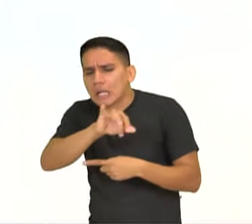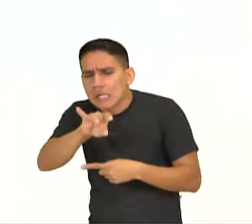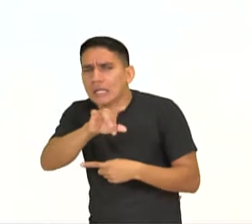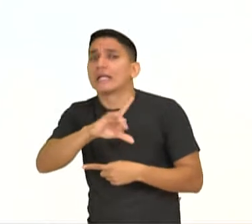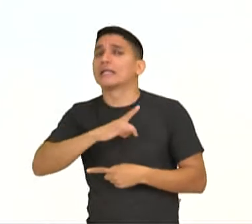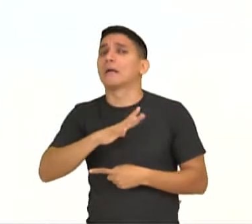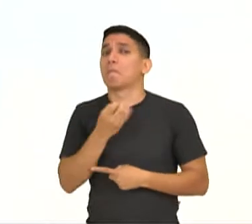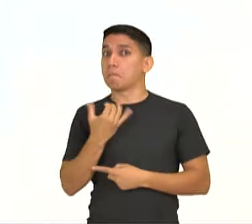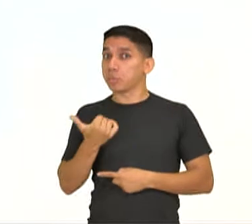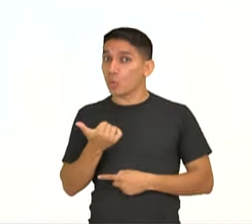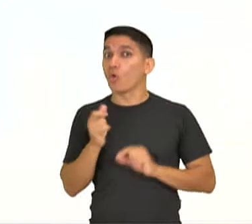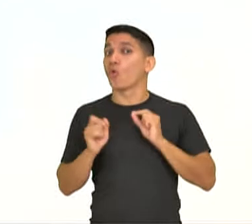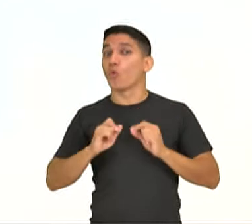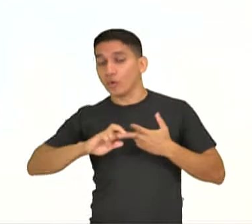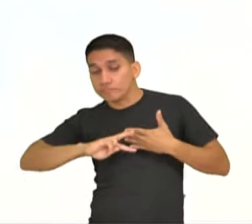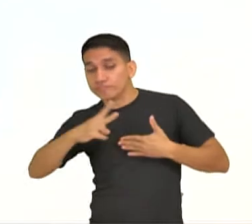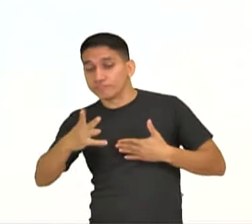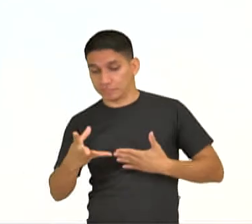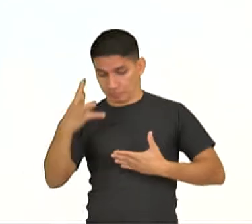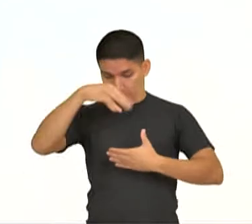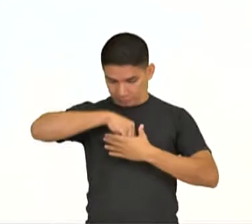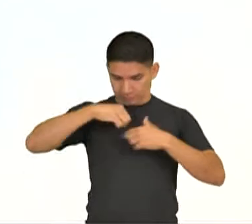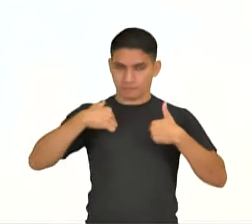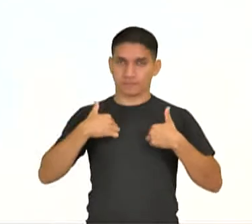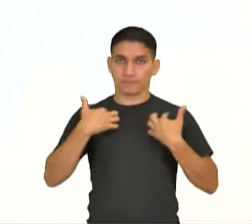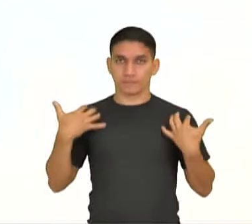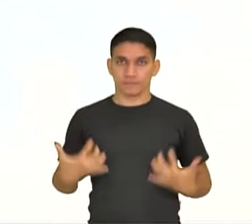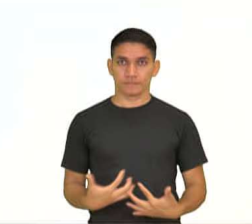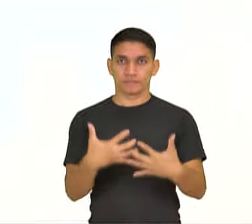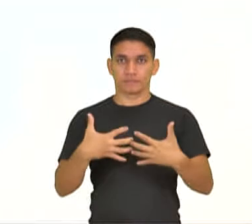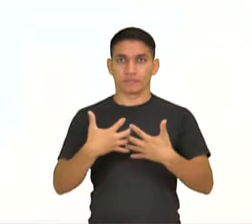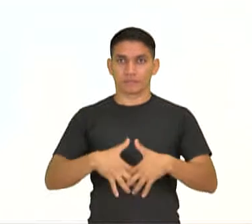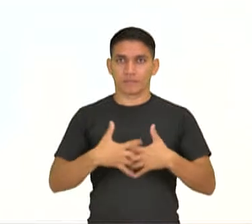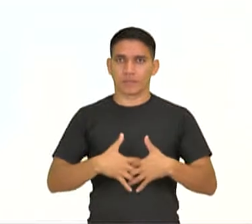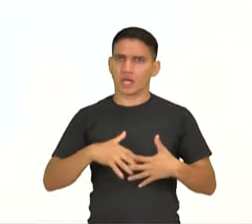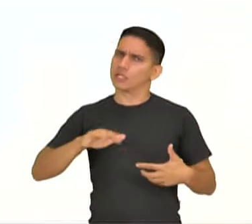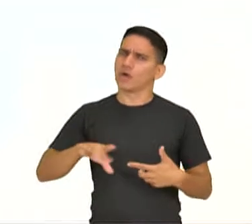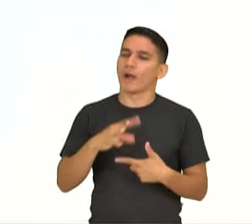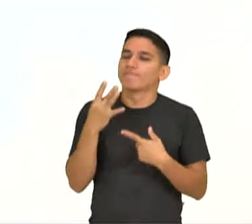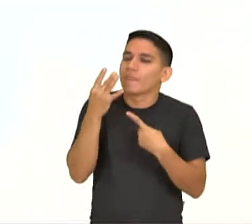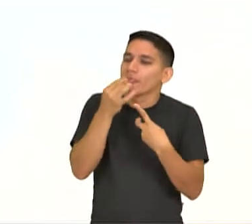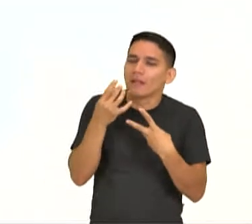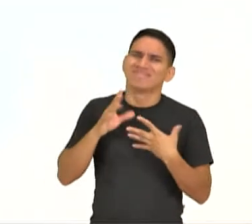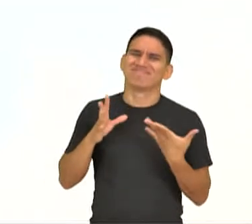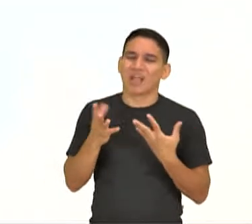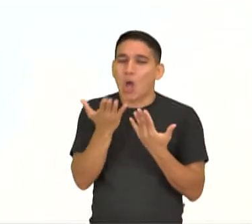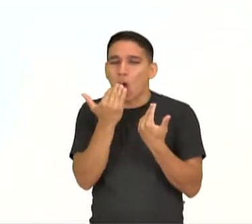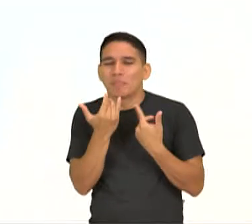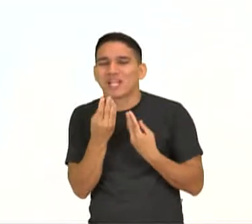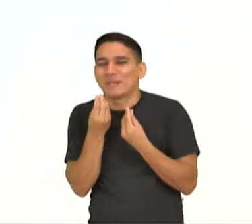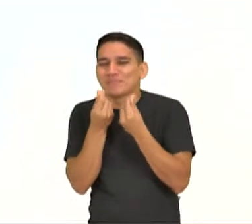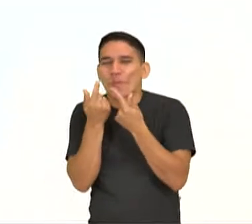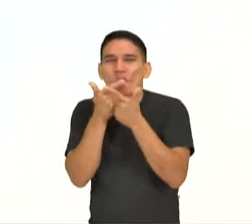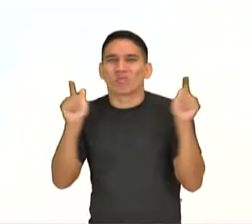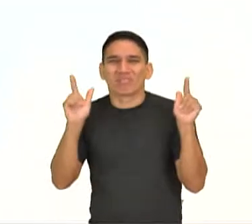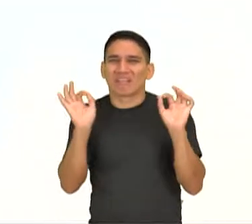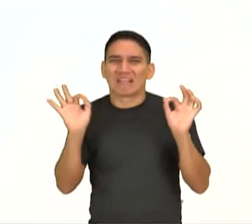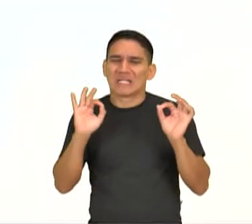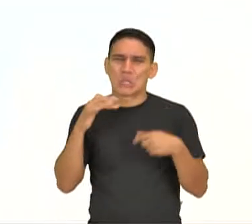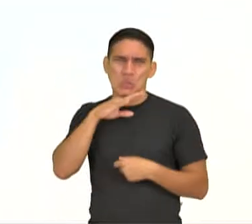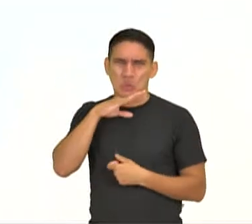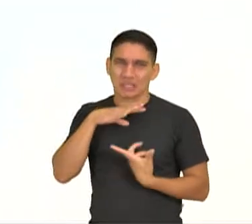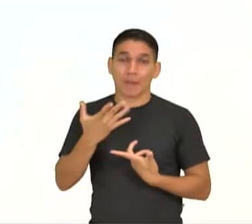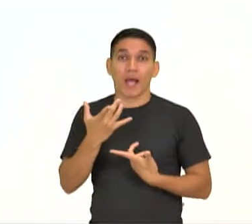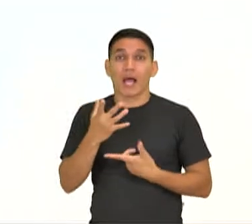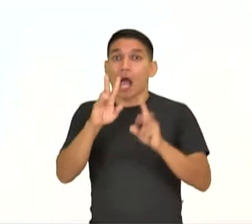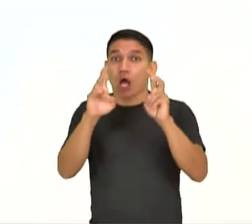o impacto positivo no nosso organismo, ok? Não no paladar, né? Uma comida sem sal não é muito bom. Mas estamos falando do